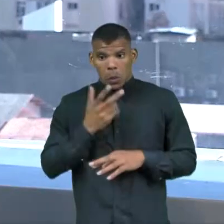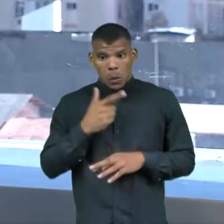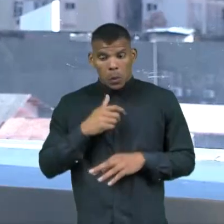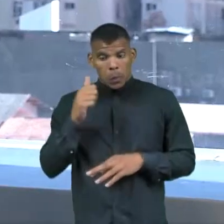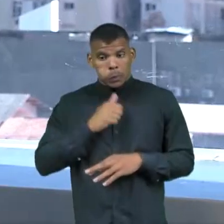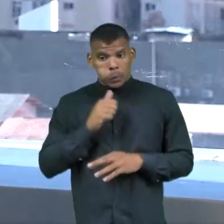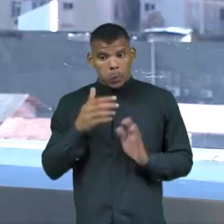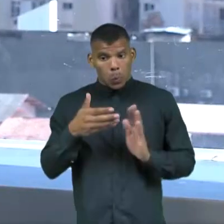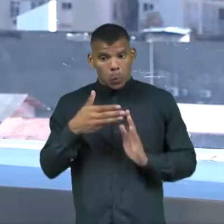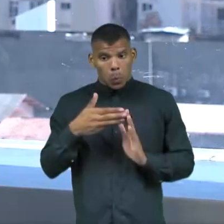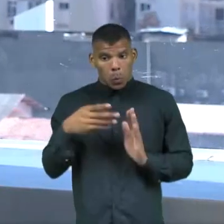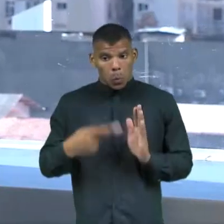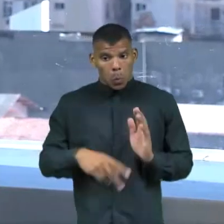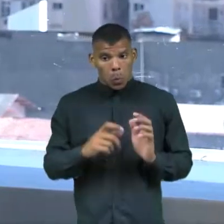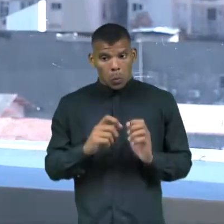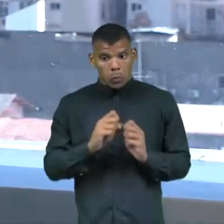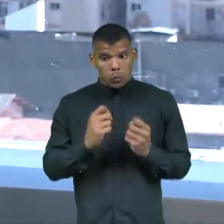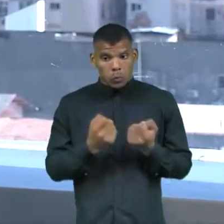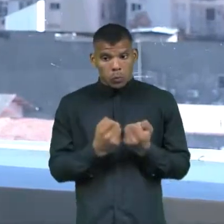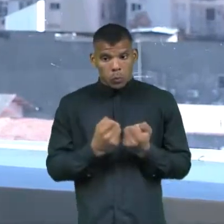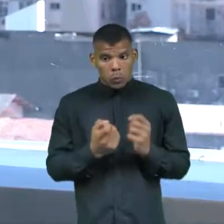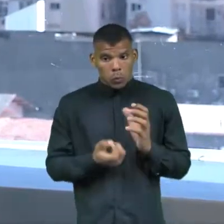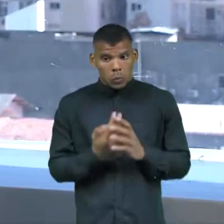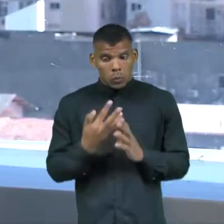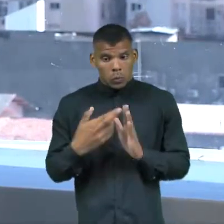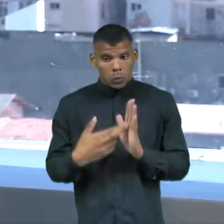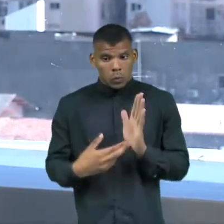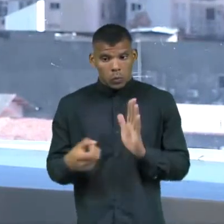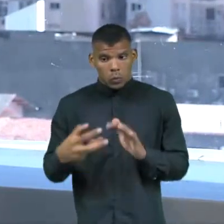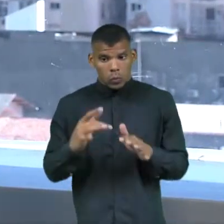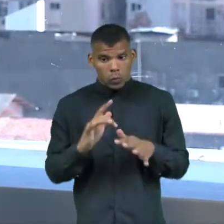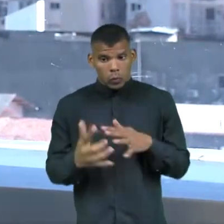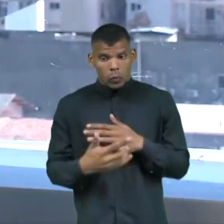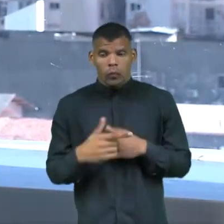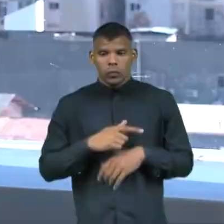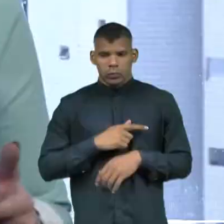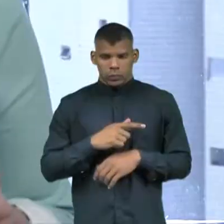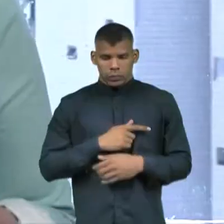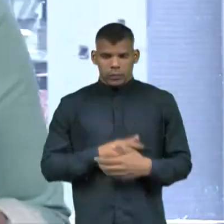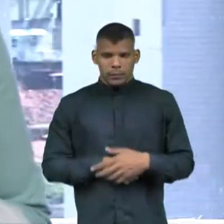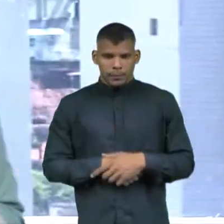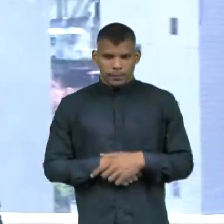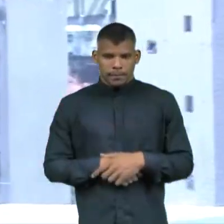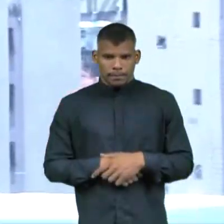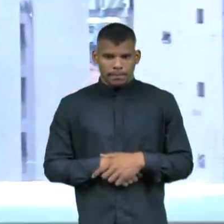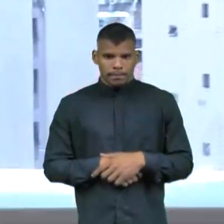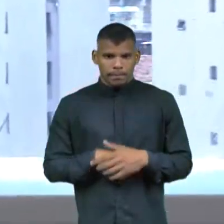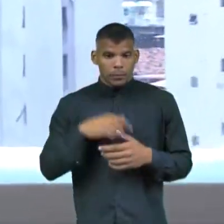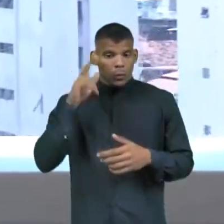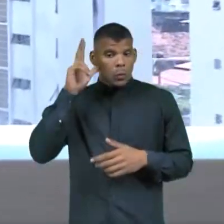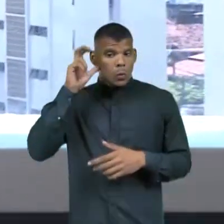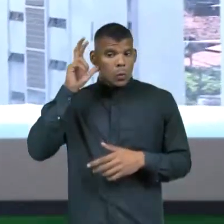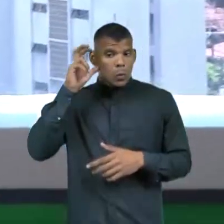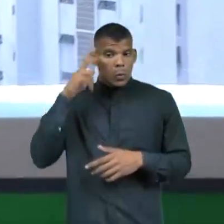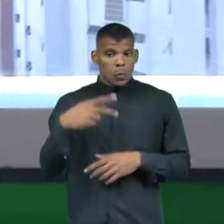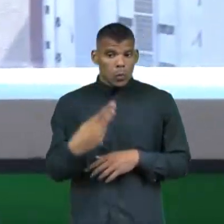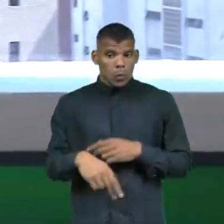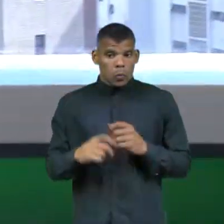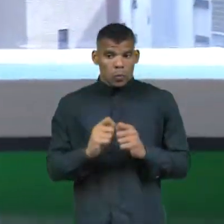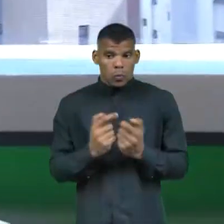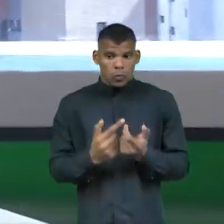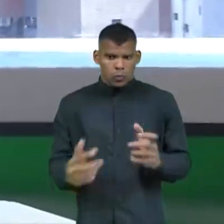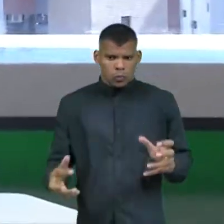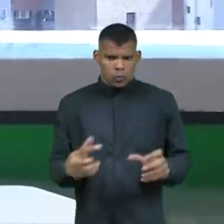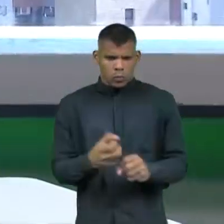em tramitação no Senado que cria novas regras para as redes sociais. Ouvidoria parlamentar da Assembleia